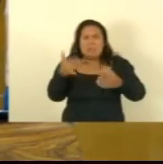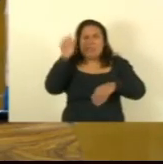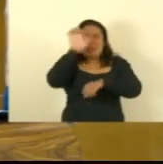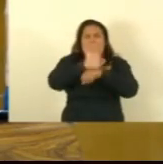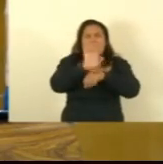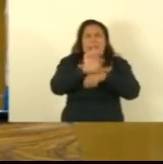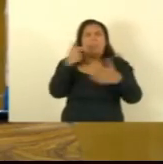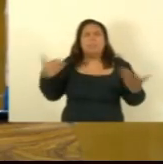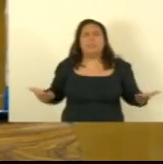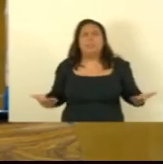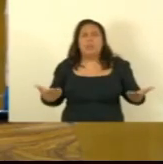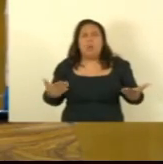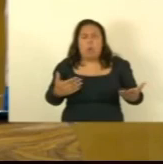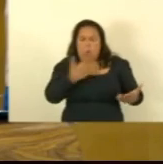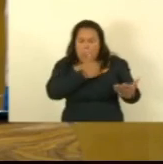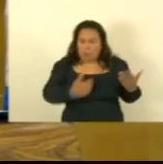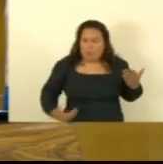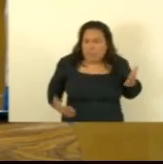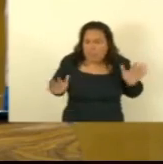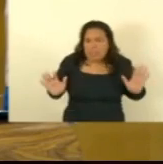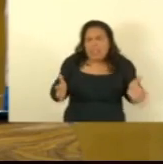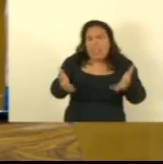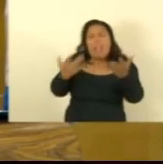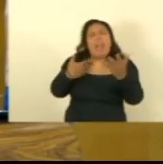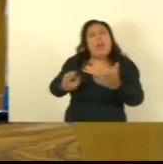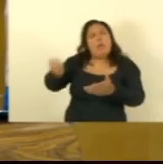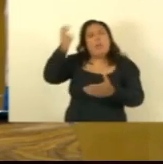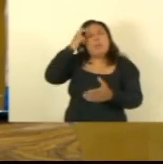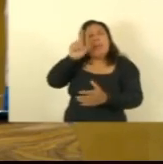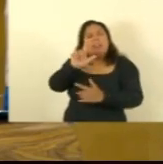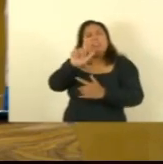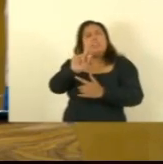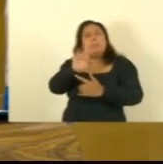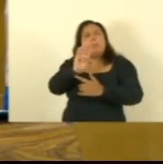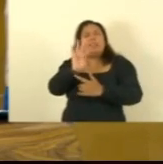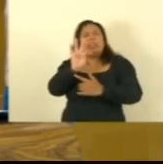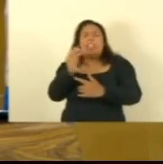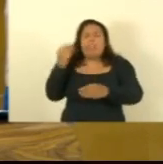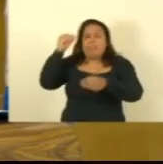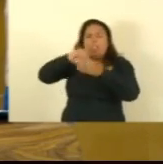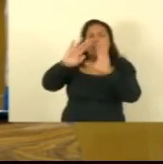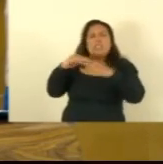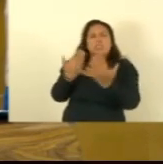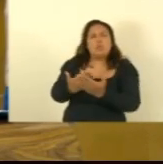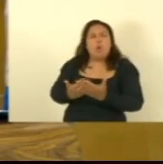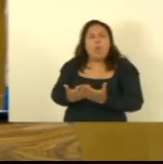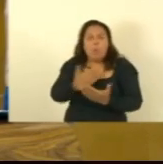Um governador que incentiva a cultura LGBT nas escolas. Um governador